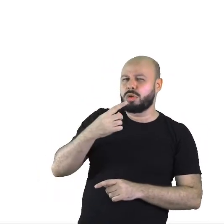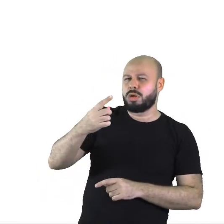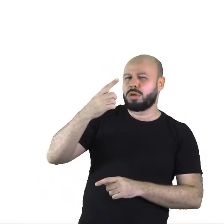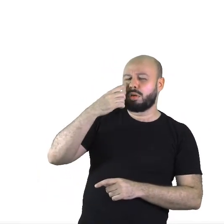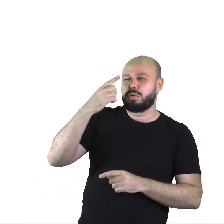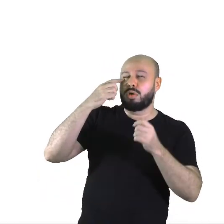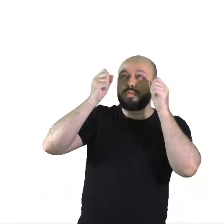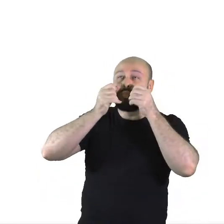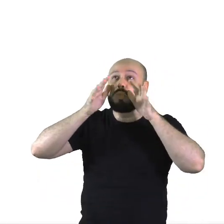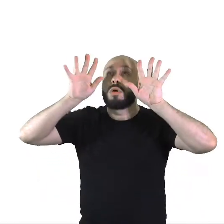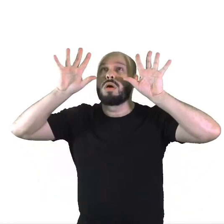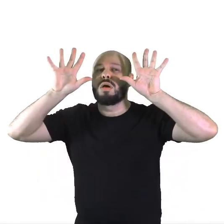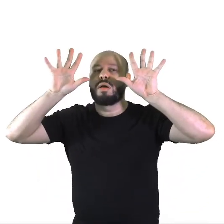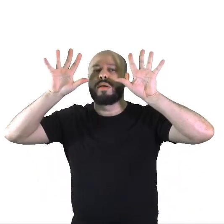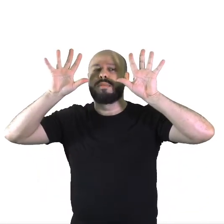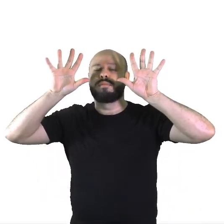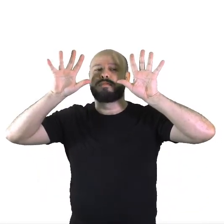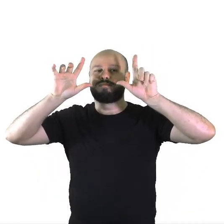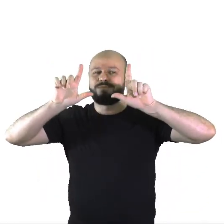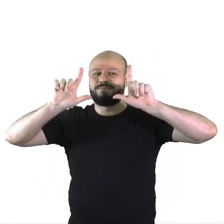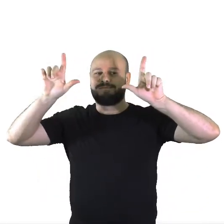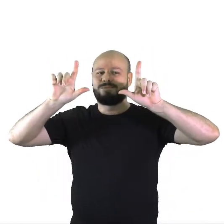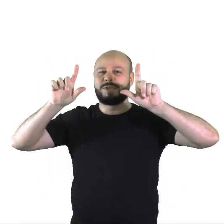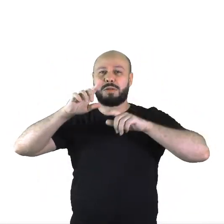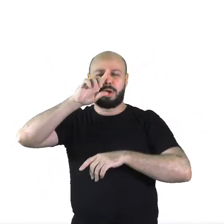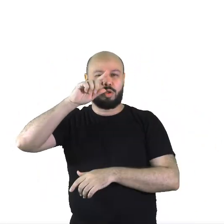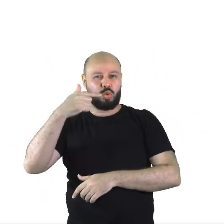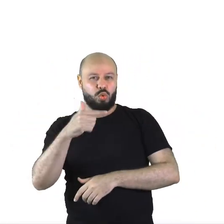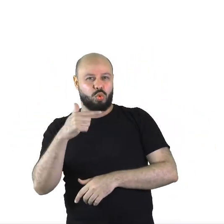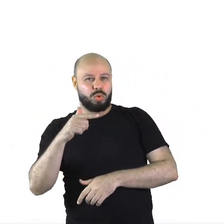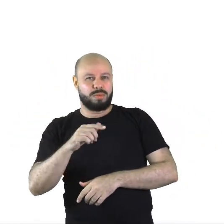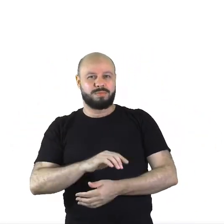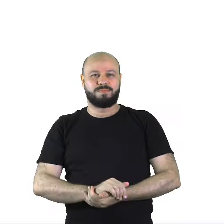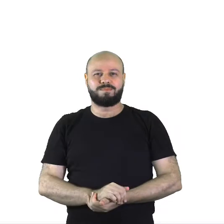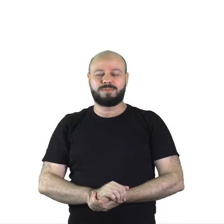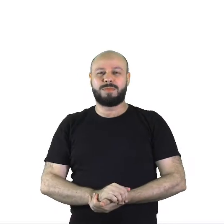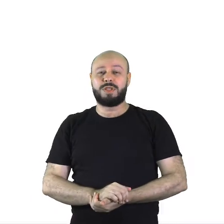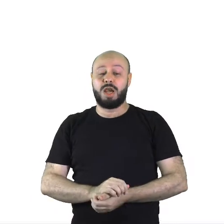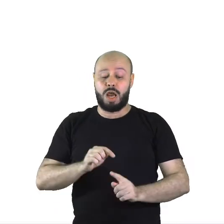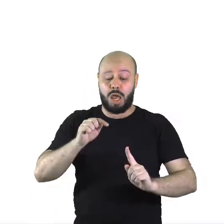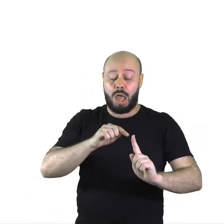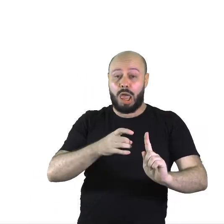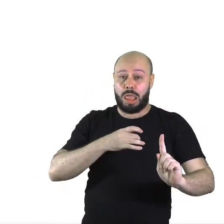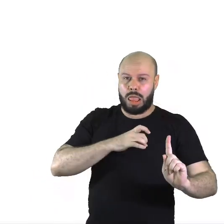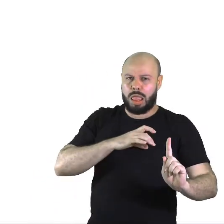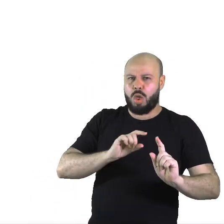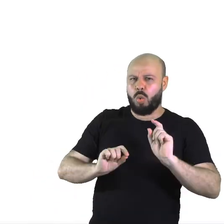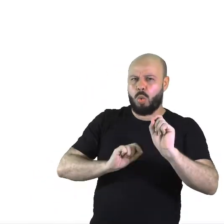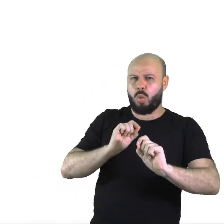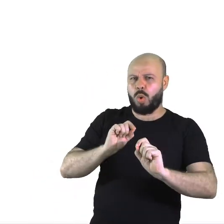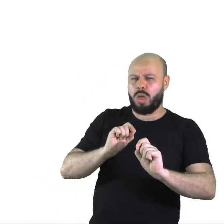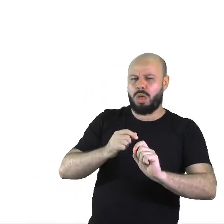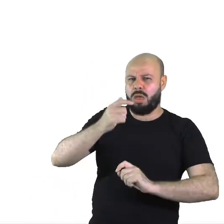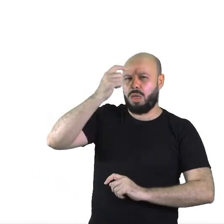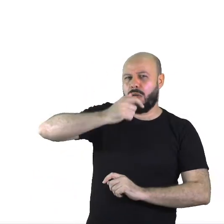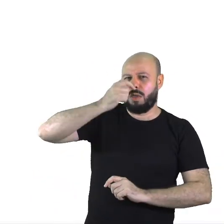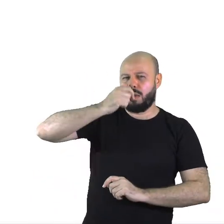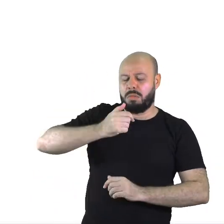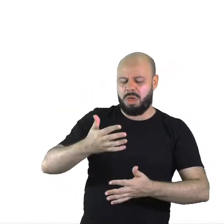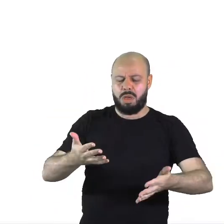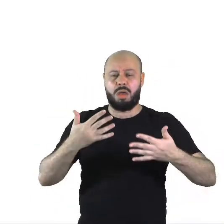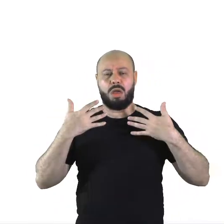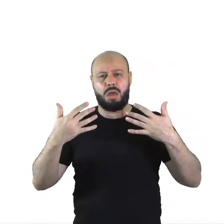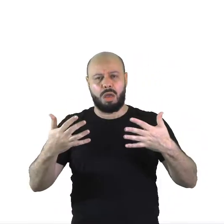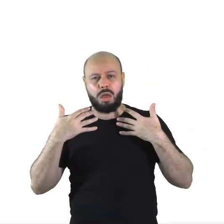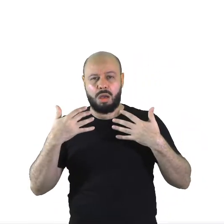estavam abertos, não havia perigos. Os perigos que Clara temiam eram a gripe, o